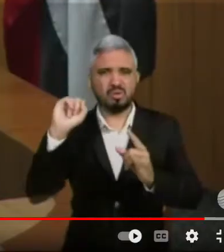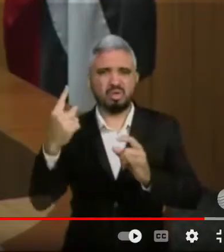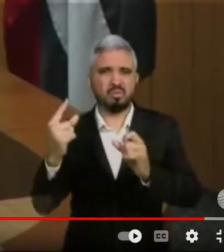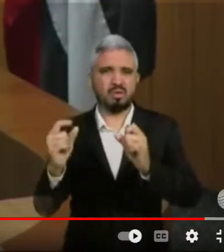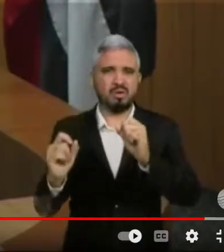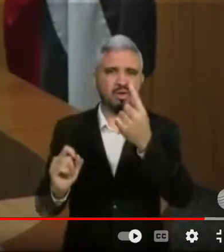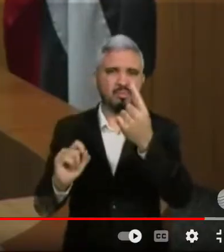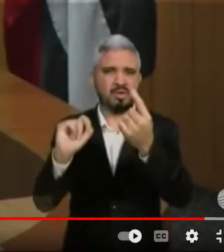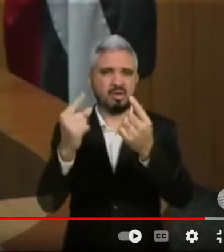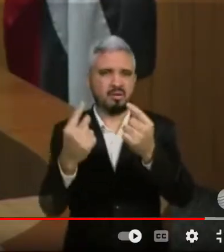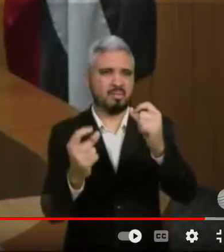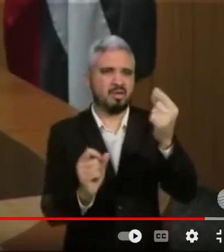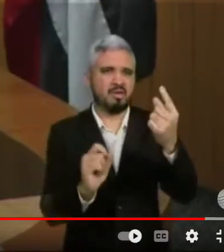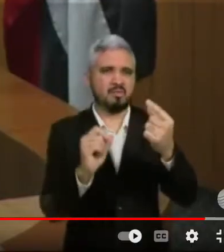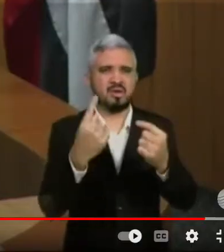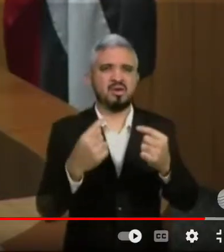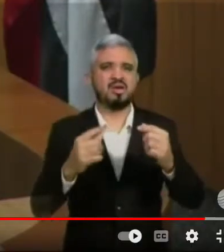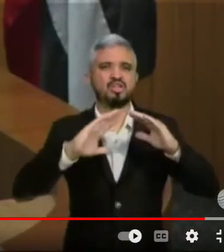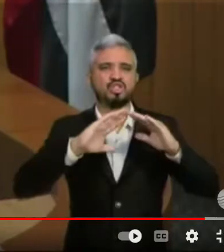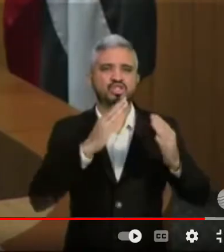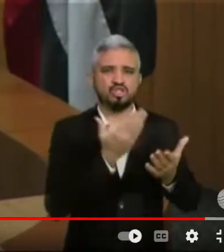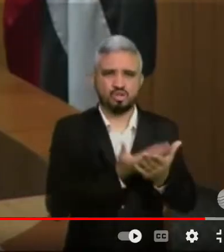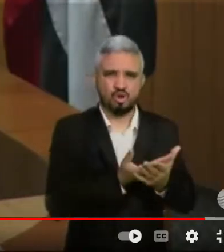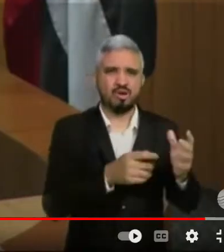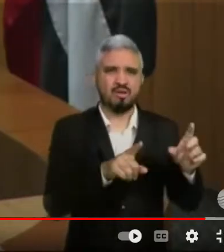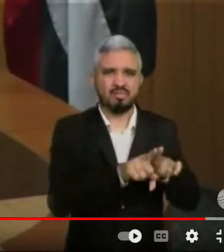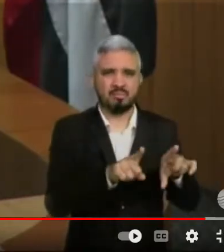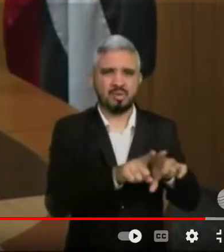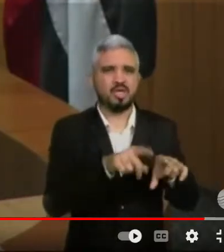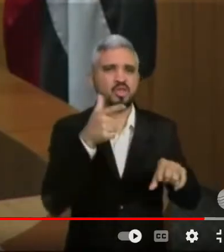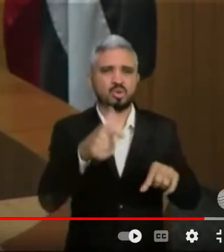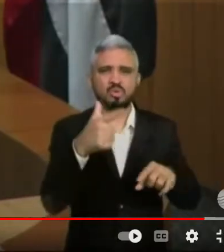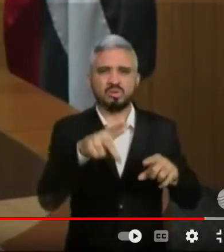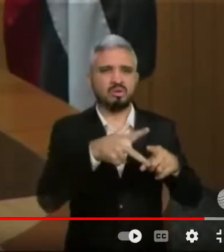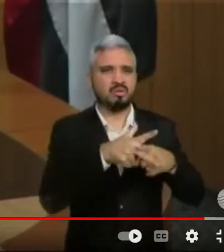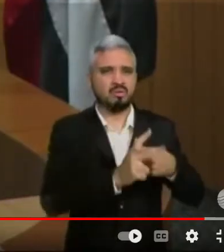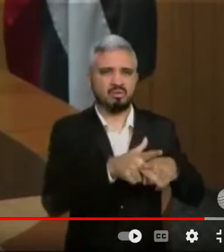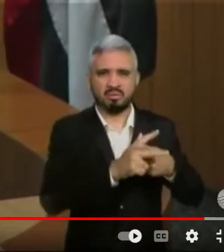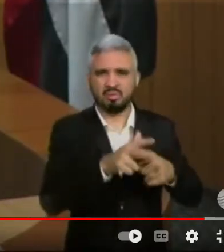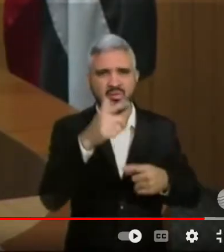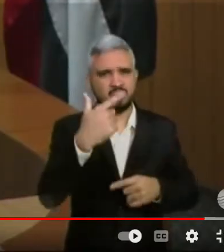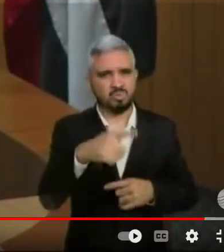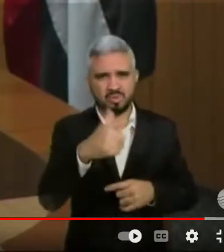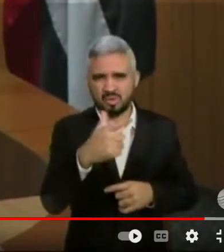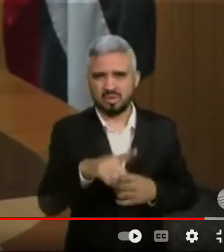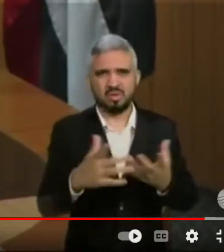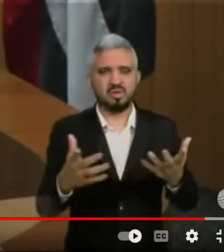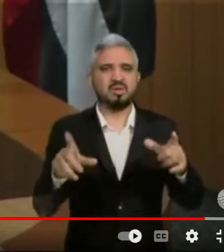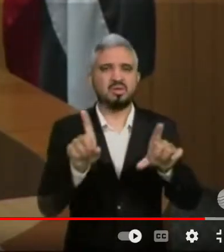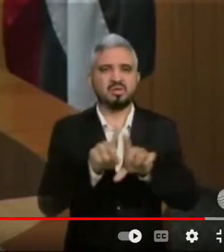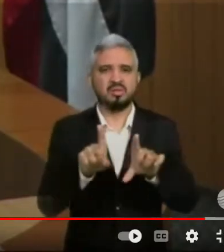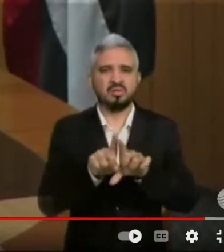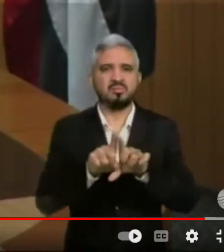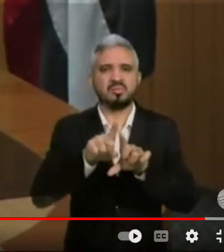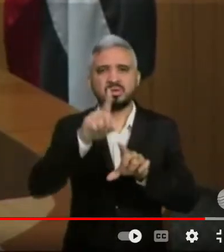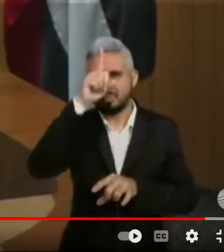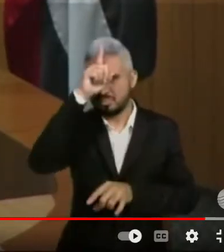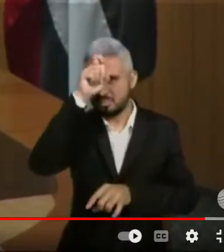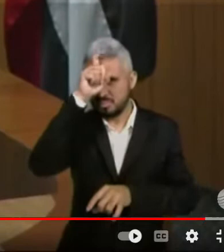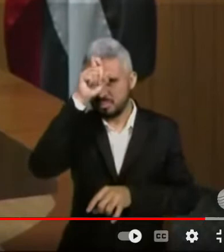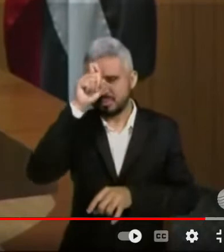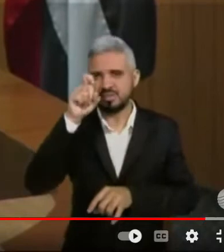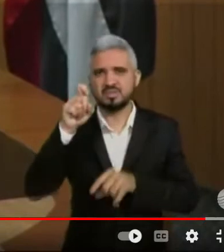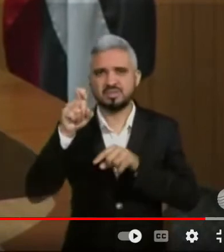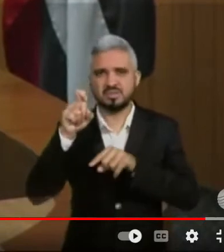anual antes de começar as aulas, escolas quase caindo na cabeça dos alunos, postos de saúde, as portas nenhuma presta para fechar